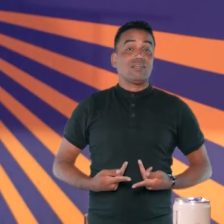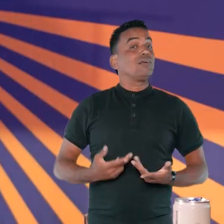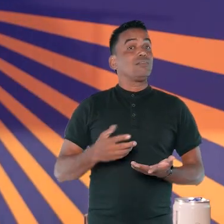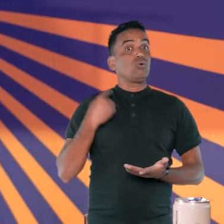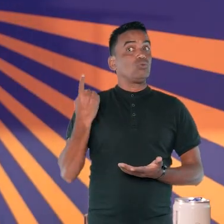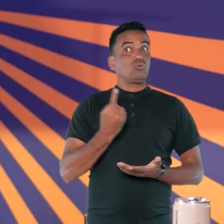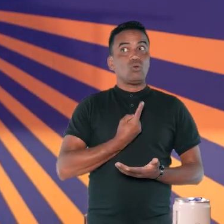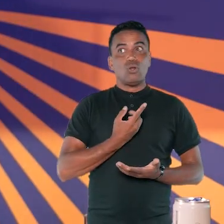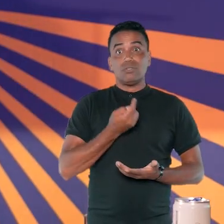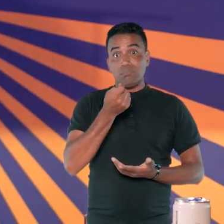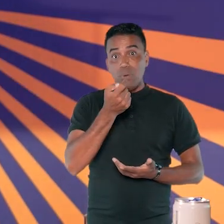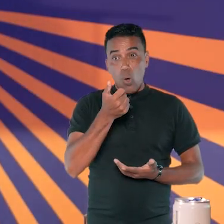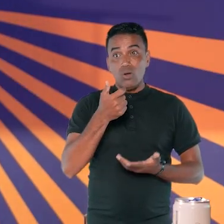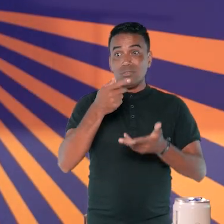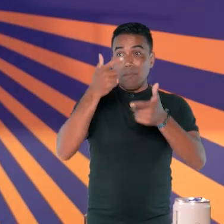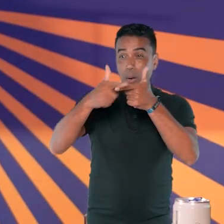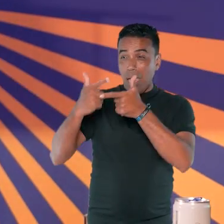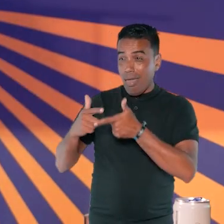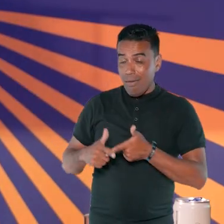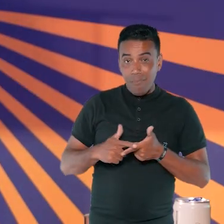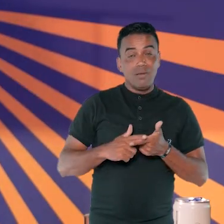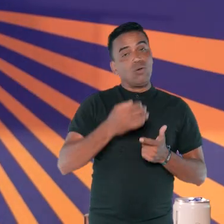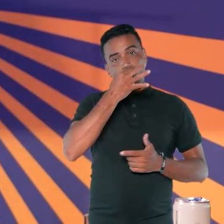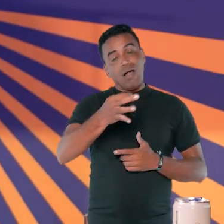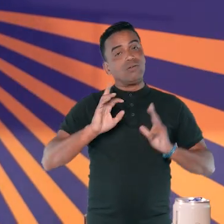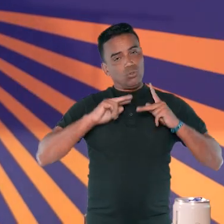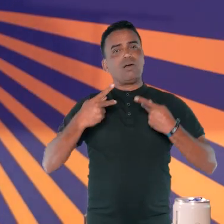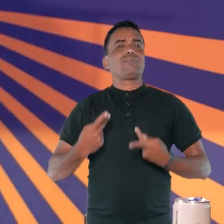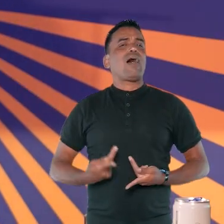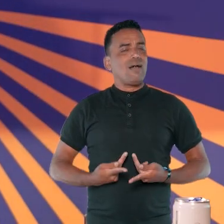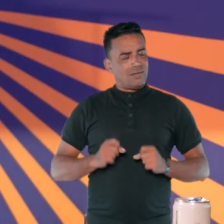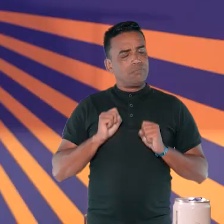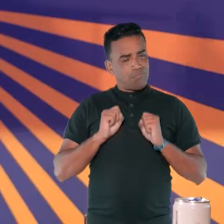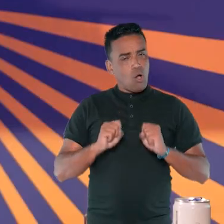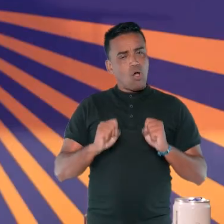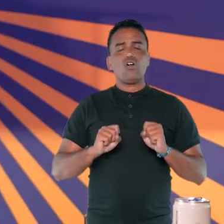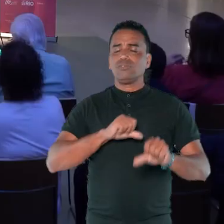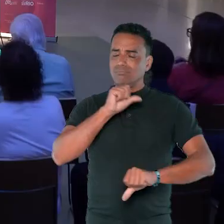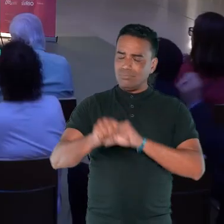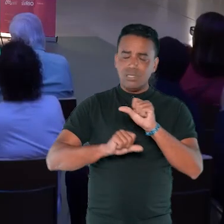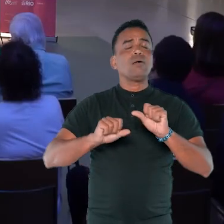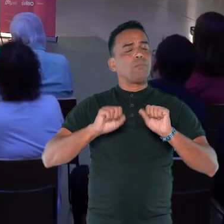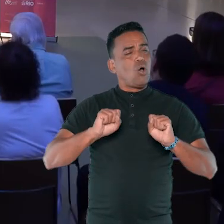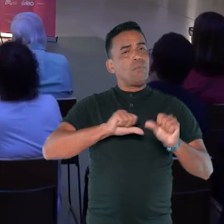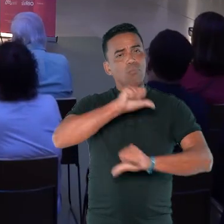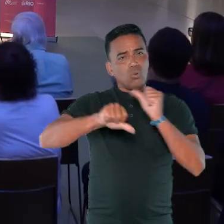são poucos, eu continuo achando que a humanidade vale a pena e que nós podemos reverter tudo.